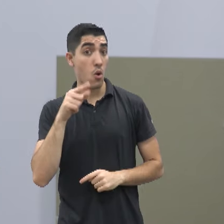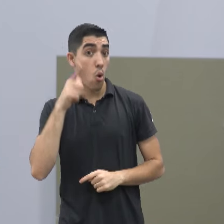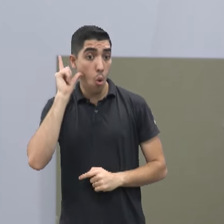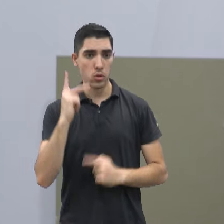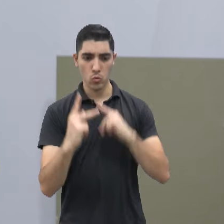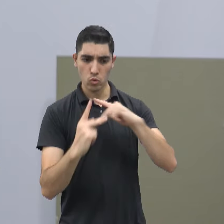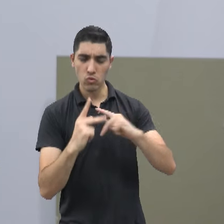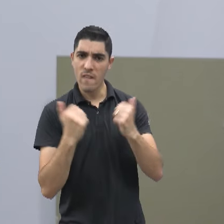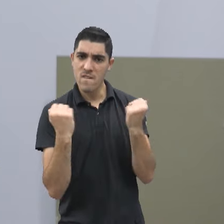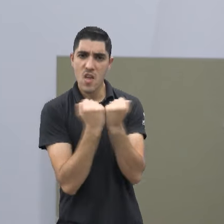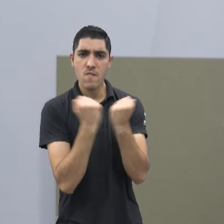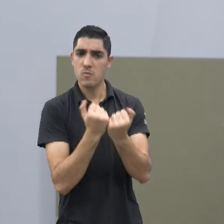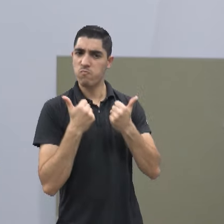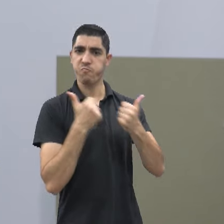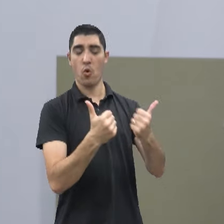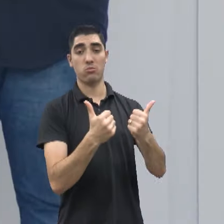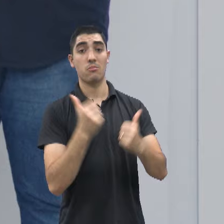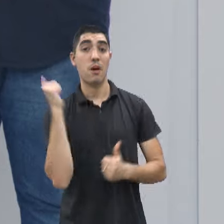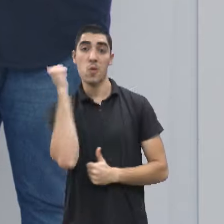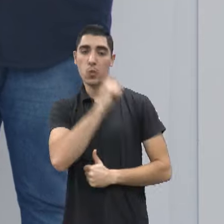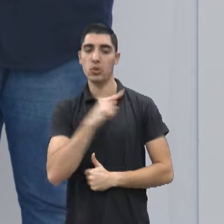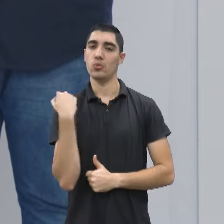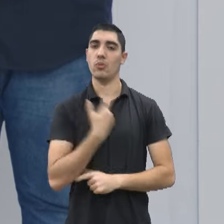forte. Isso foi fundamental para a vitória.